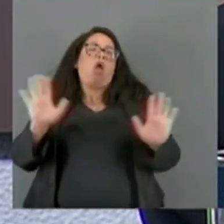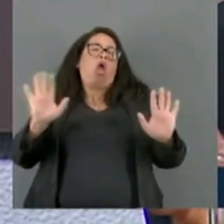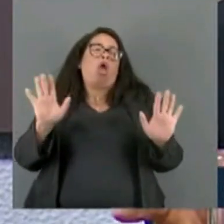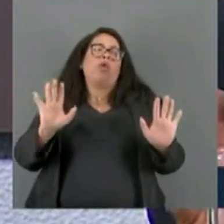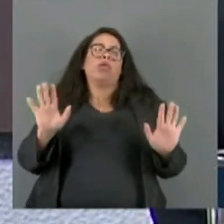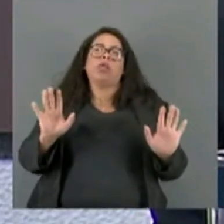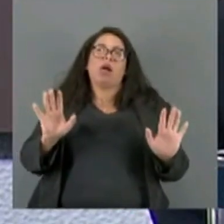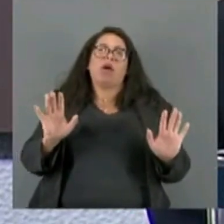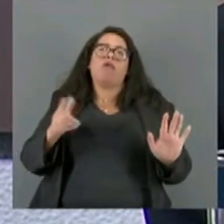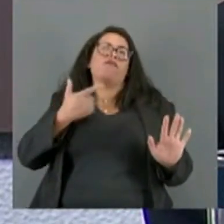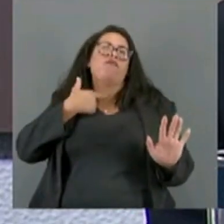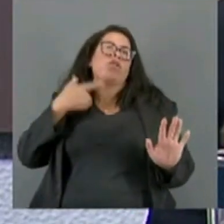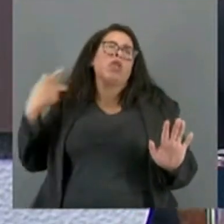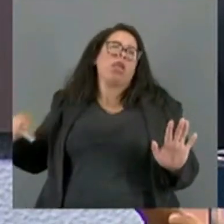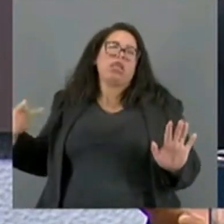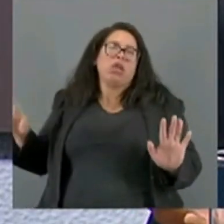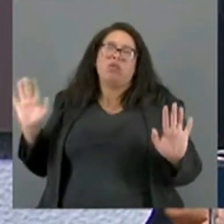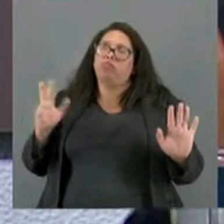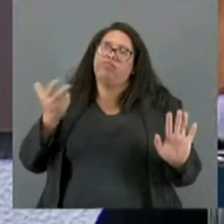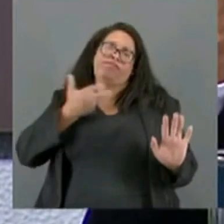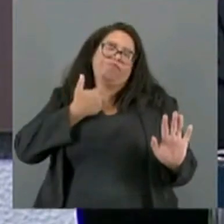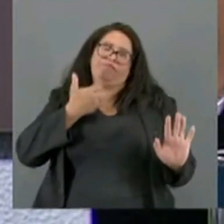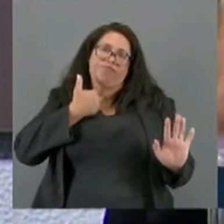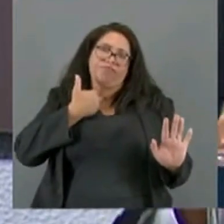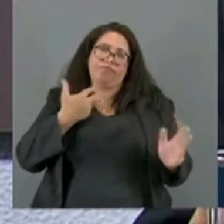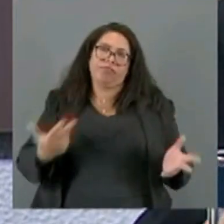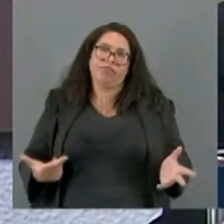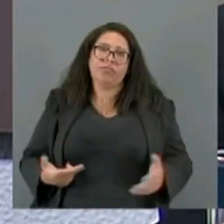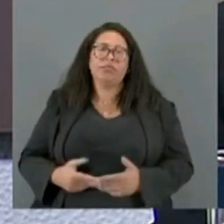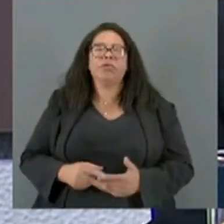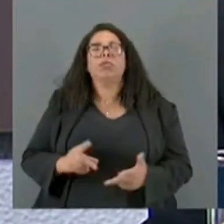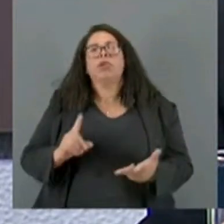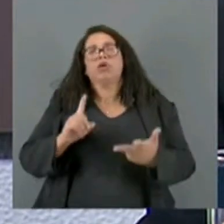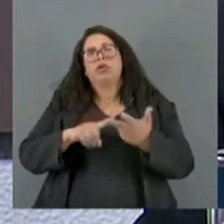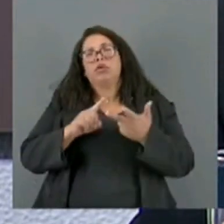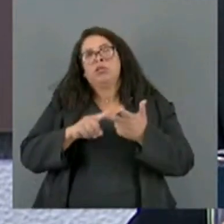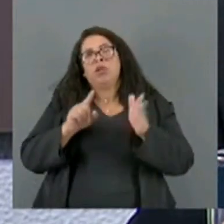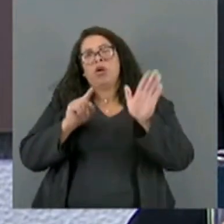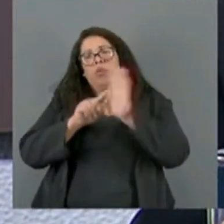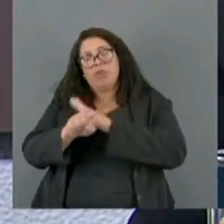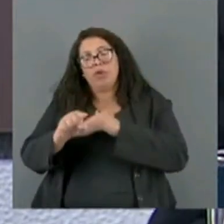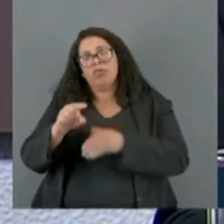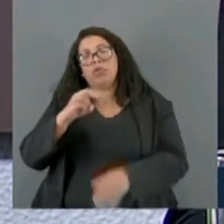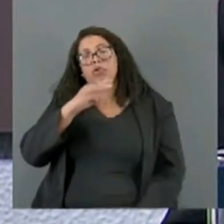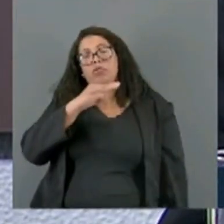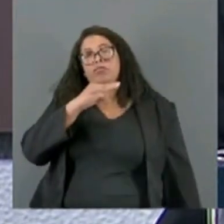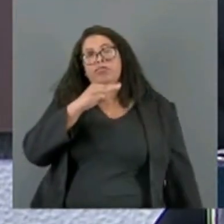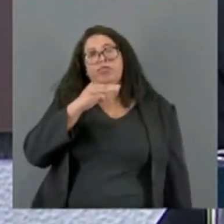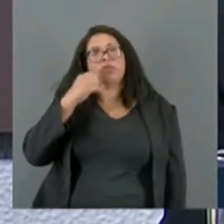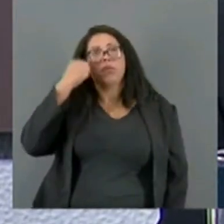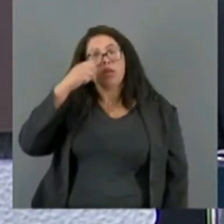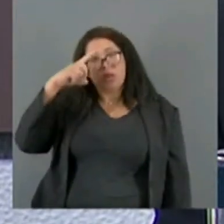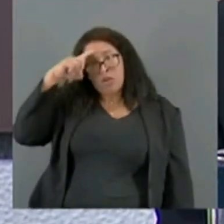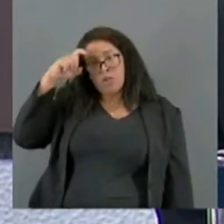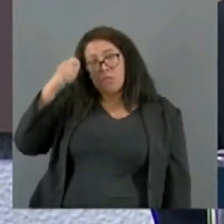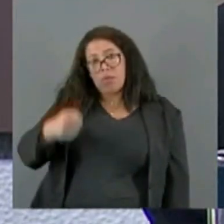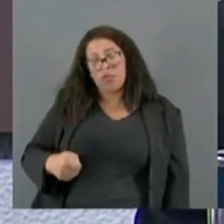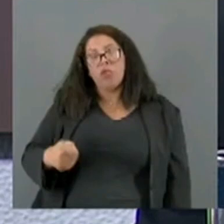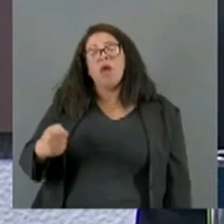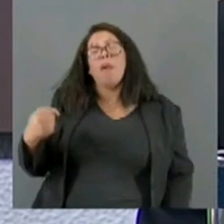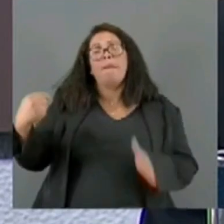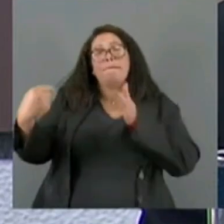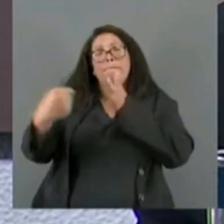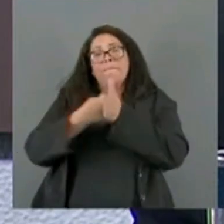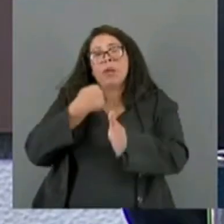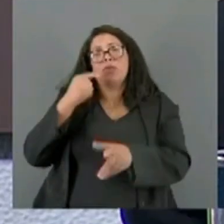ao arrepio conjunto probatório. A segunda pergunta que o senador Sérgio Moro nos fez